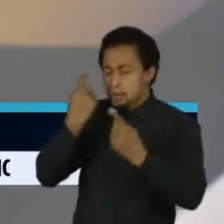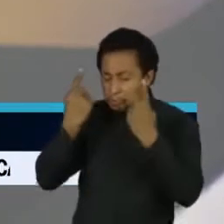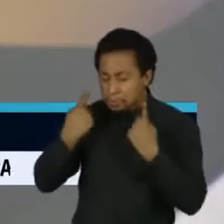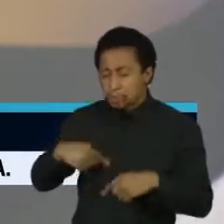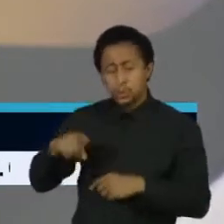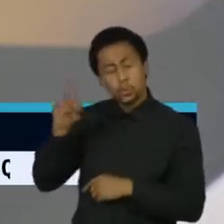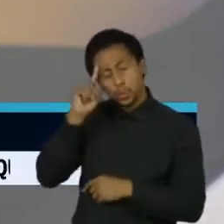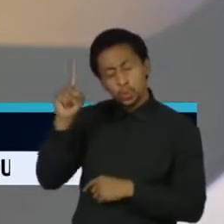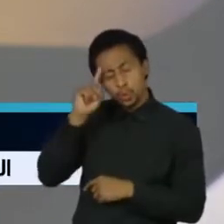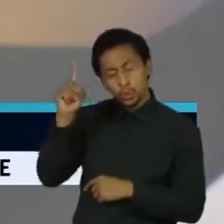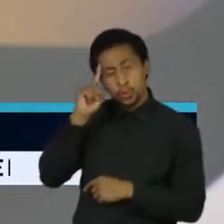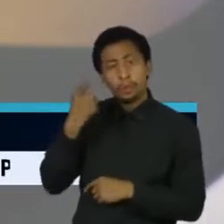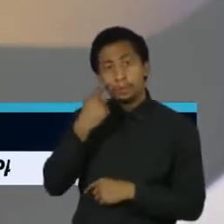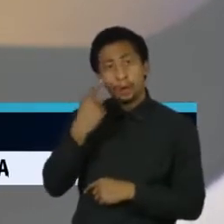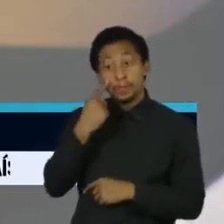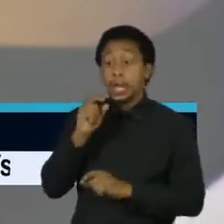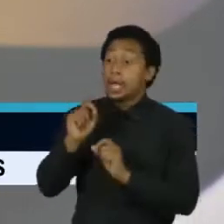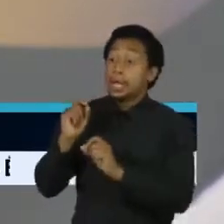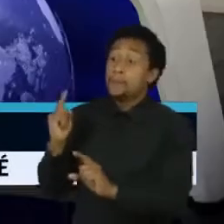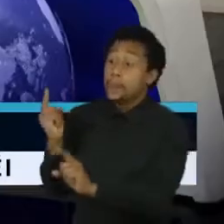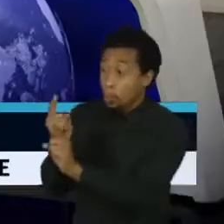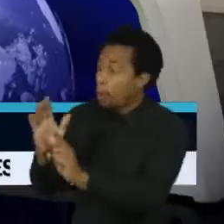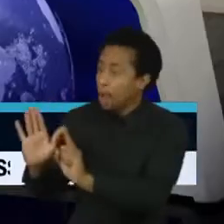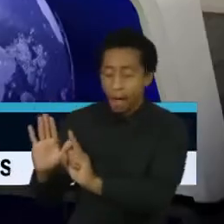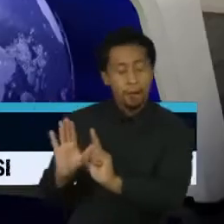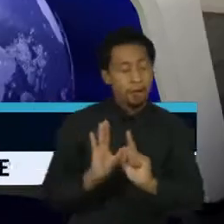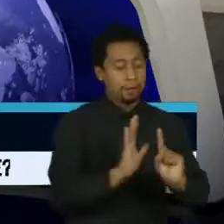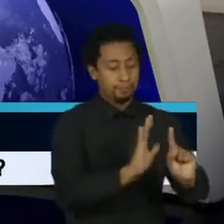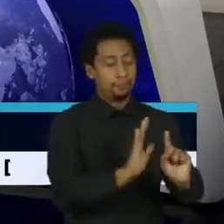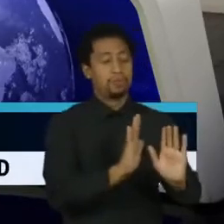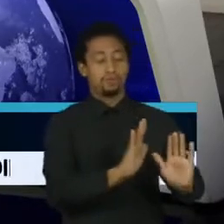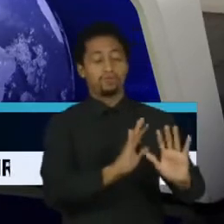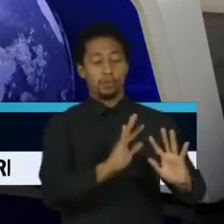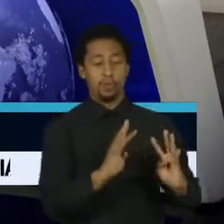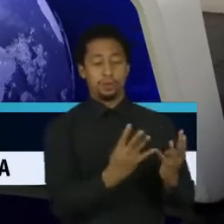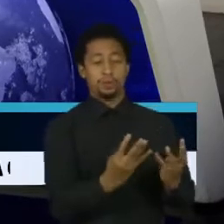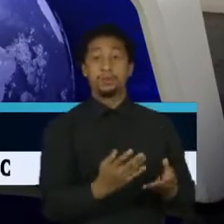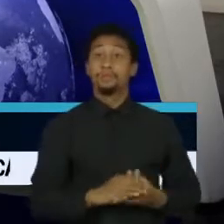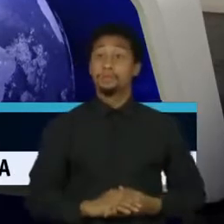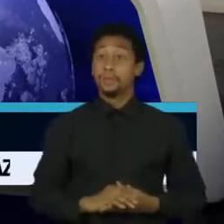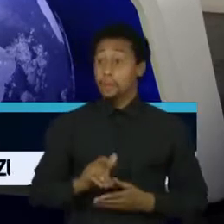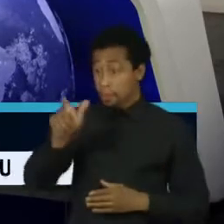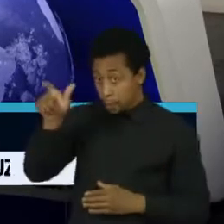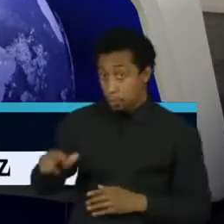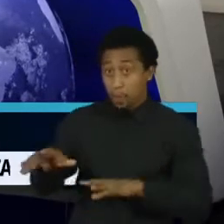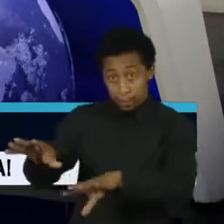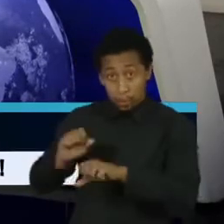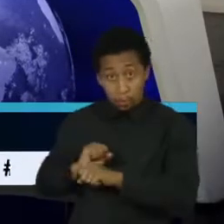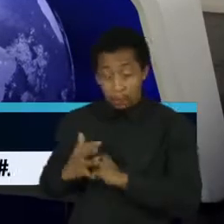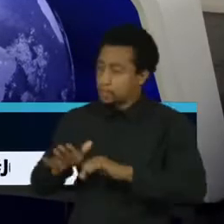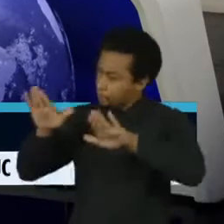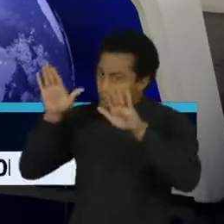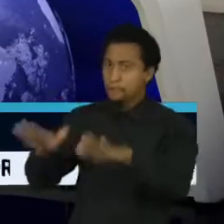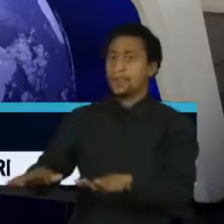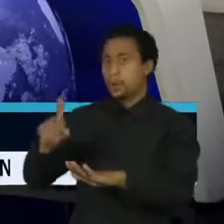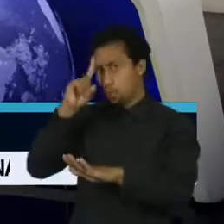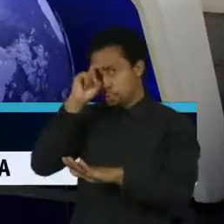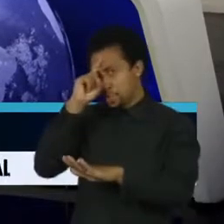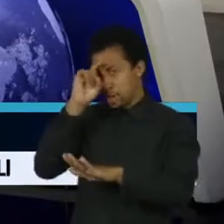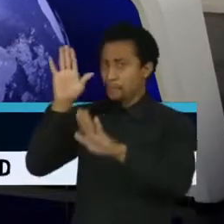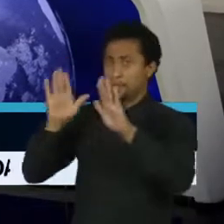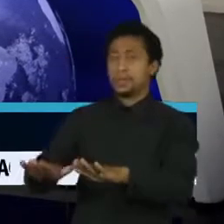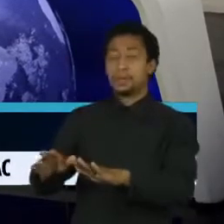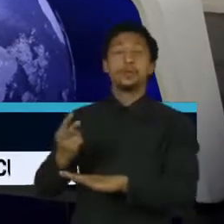para logo tirar de circulação a pessoa isolar. Que está positiva. E disseram que agora quem testar positivo vai ser isolado no hospital. No hospital. E não em casa.